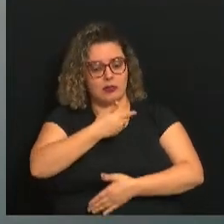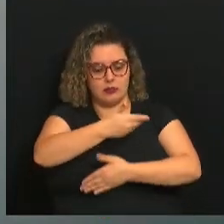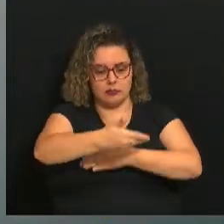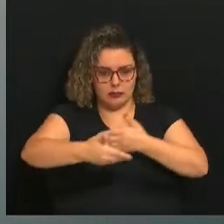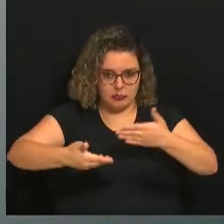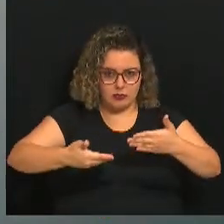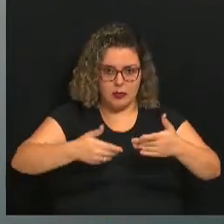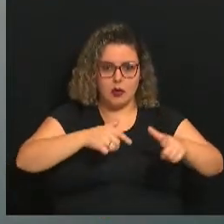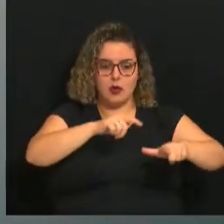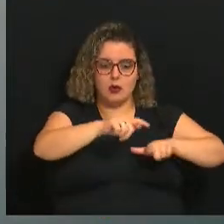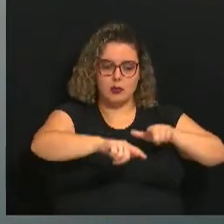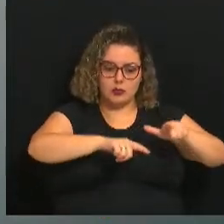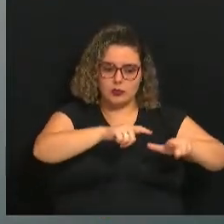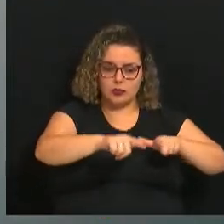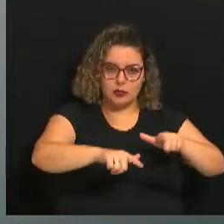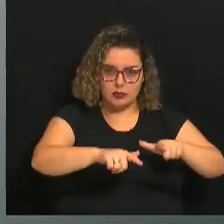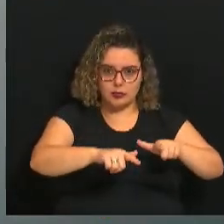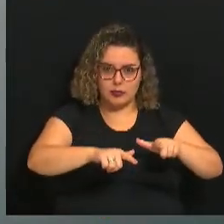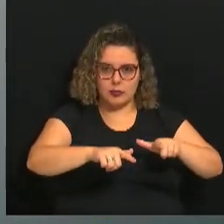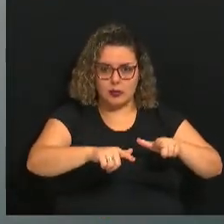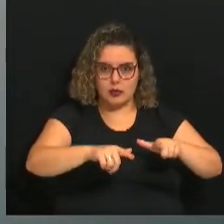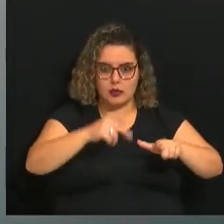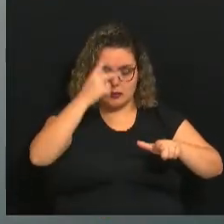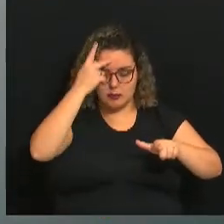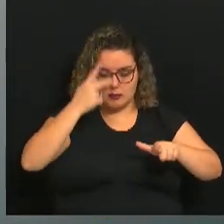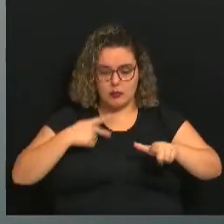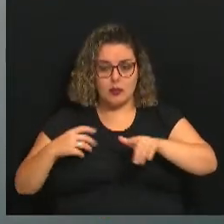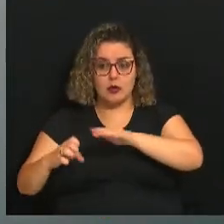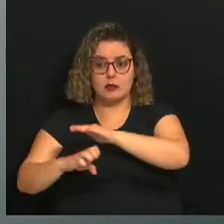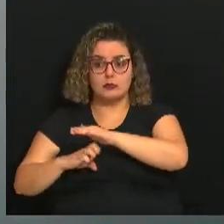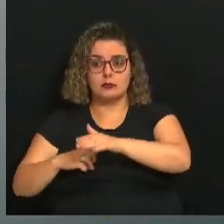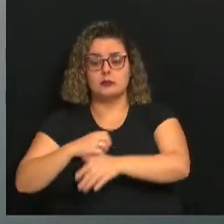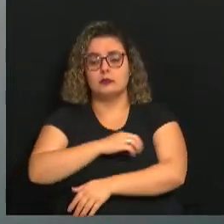empresa. E aconteceu que a empresa